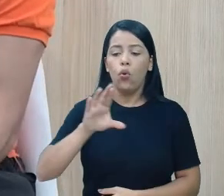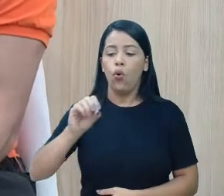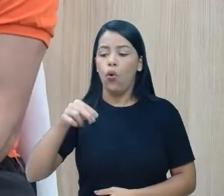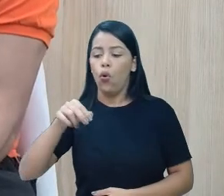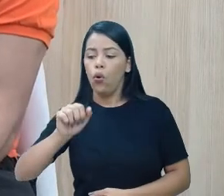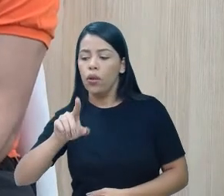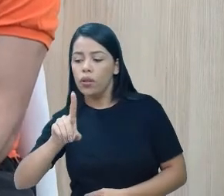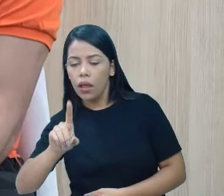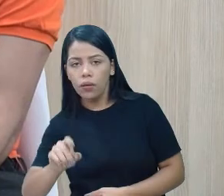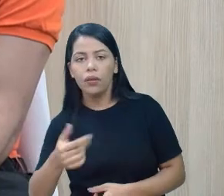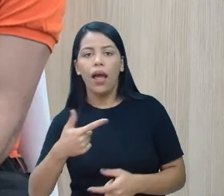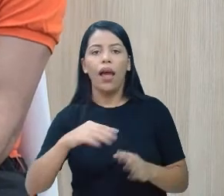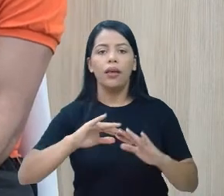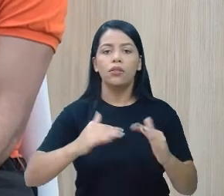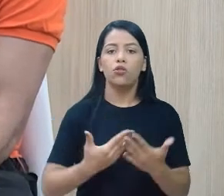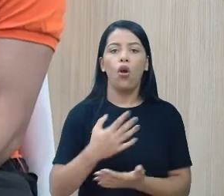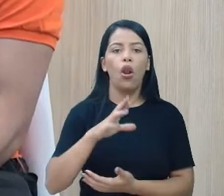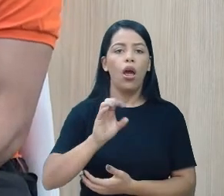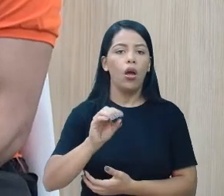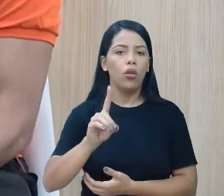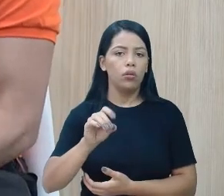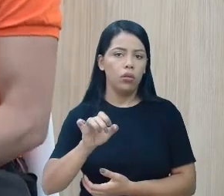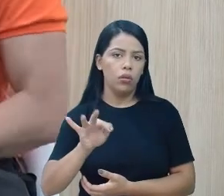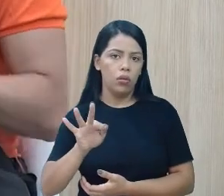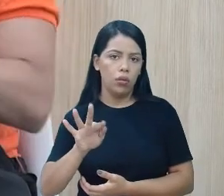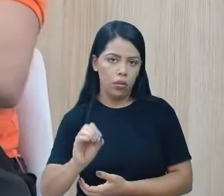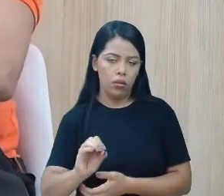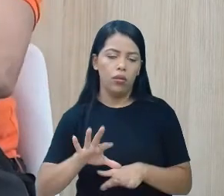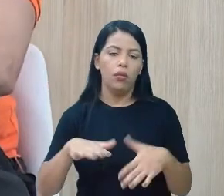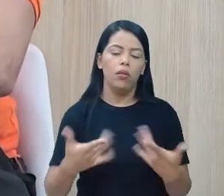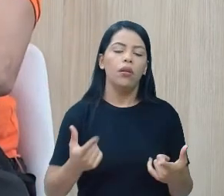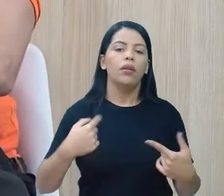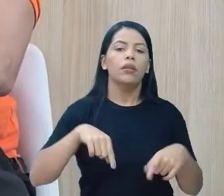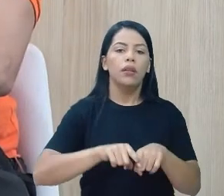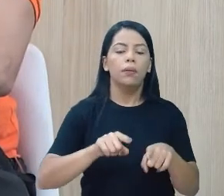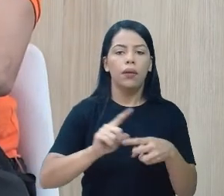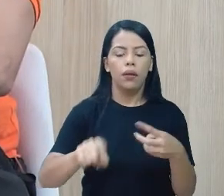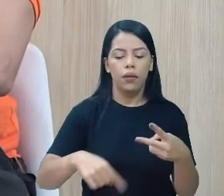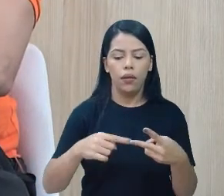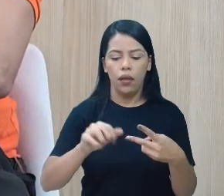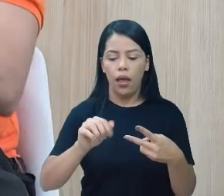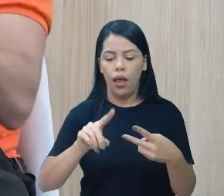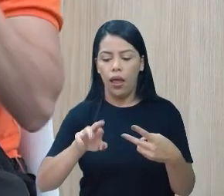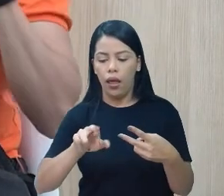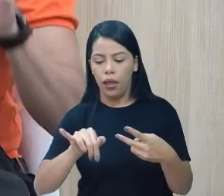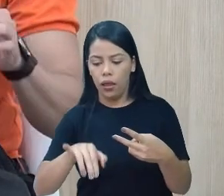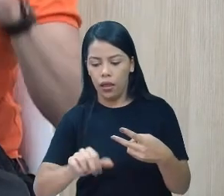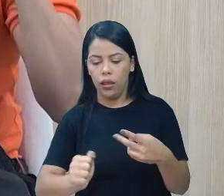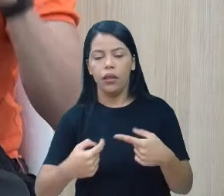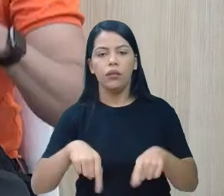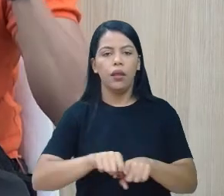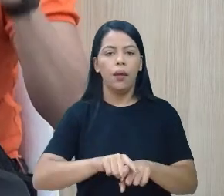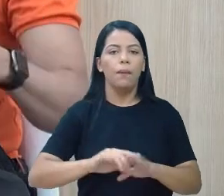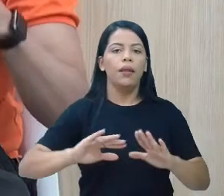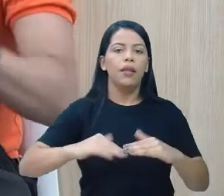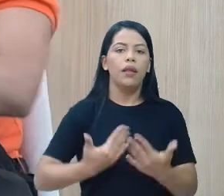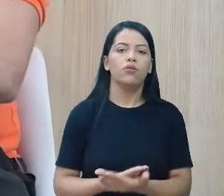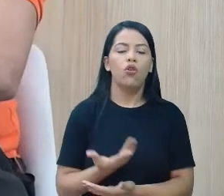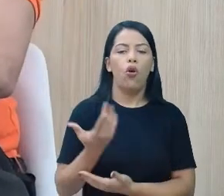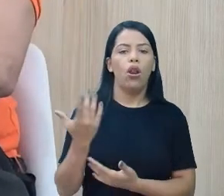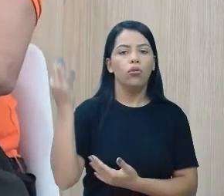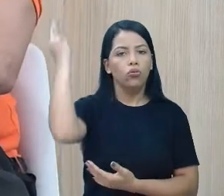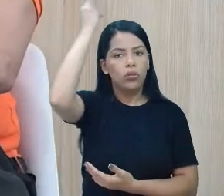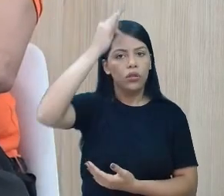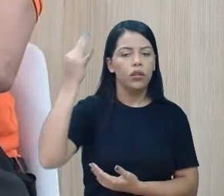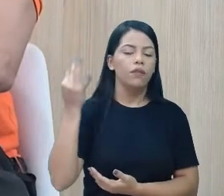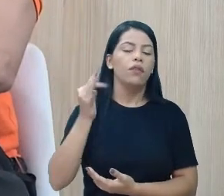Rodolfo Aureliano, temos a Andresa também participando aqui do Divino Espírito Santo. O Divino Espírito Santo sempre presente aqui nas nossas